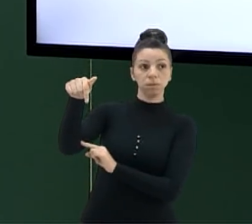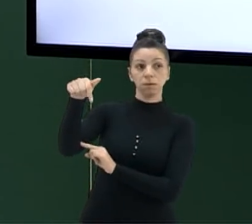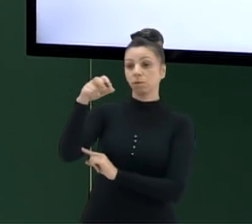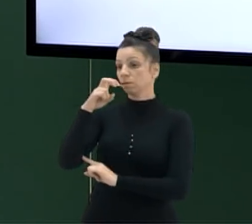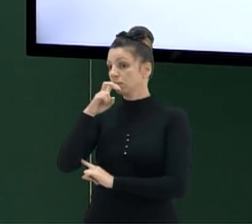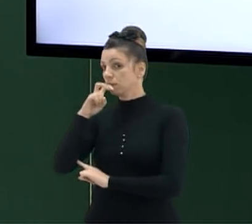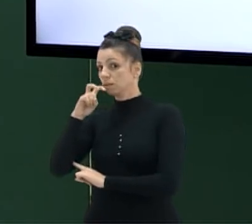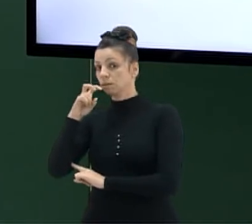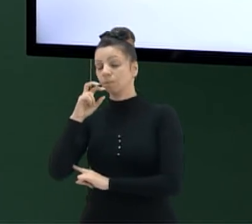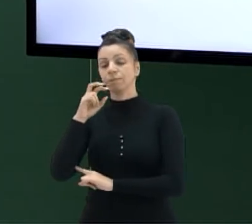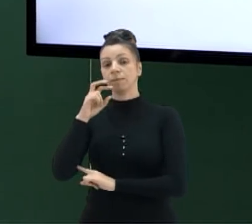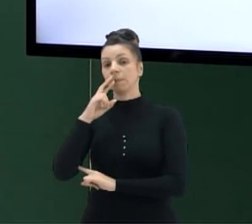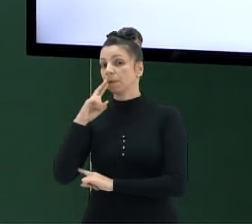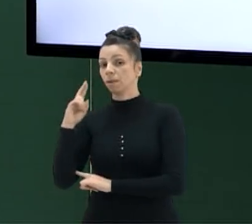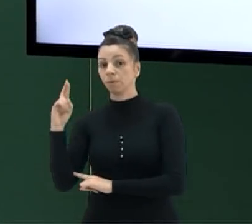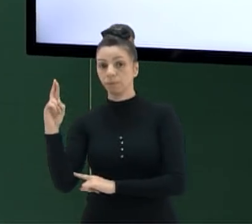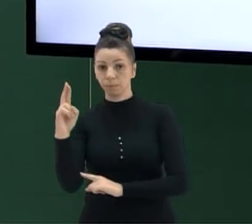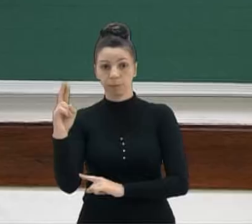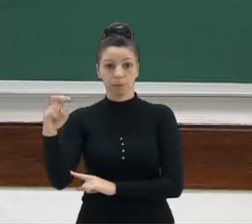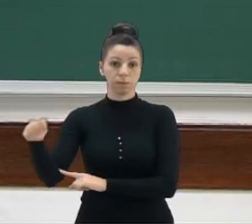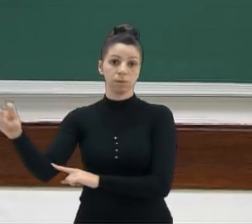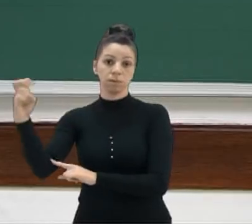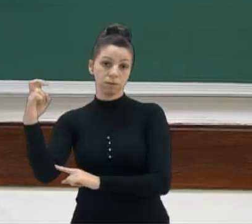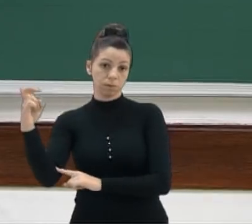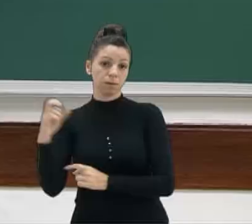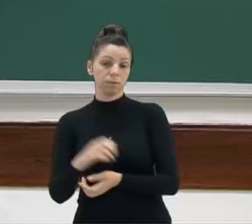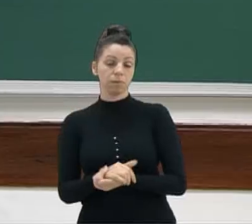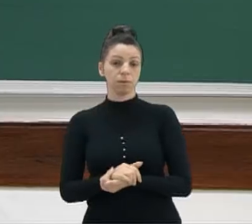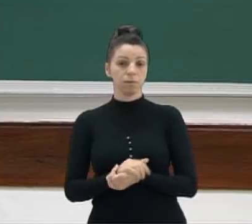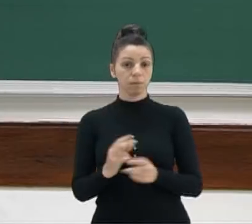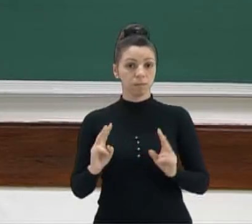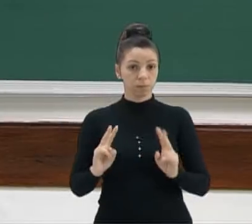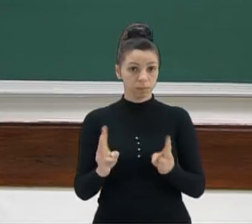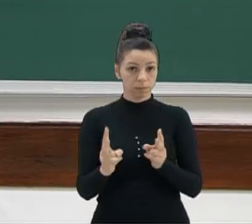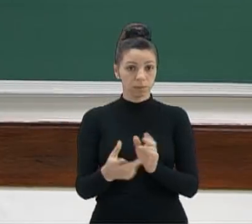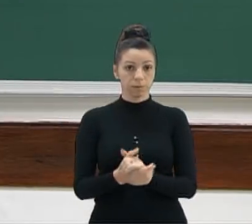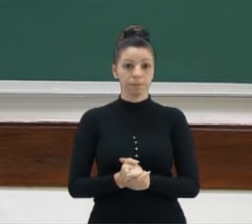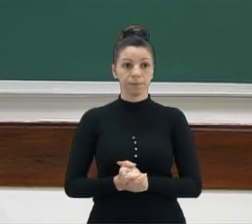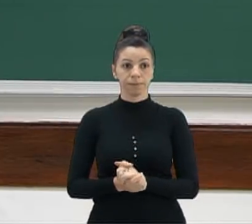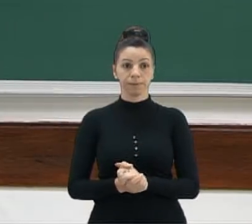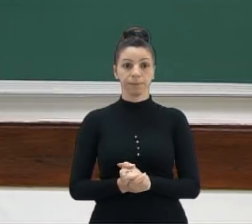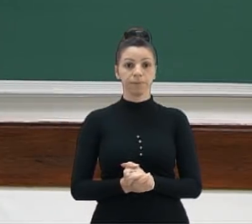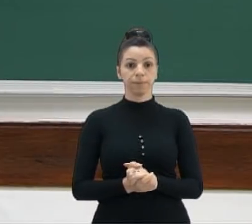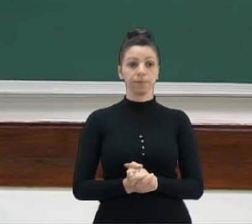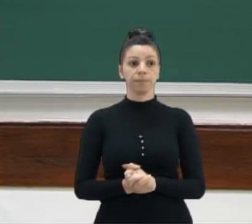sinal do número maior. Ok? Vamos continuar? Olha lá.